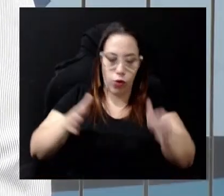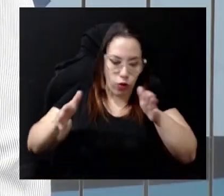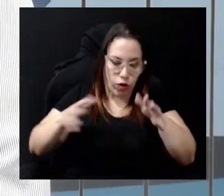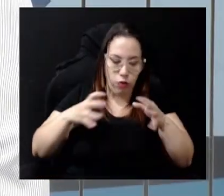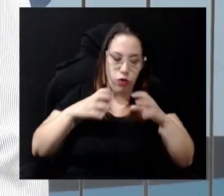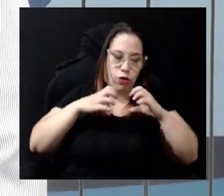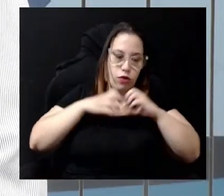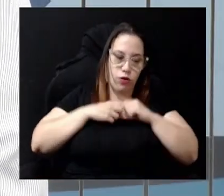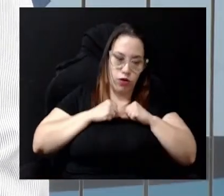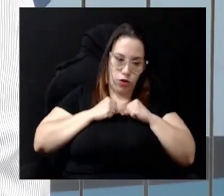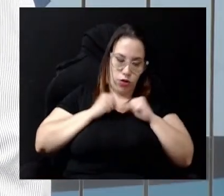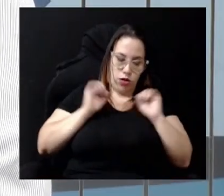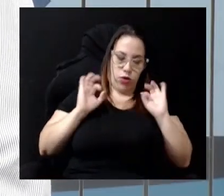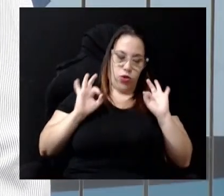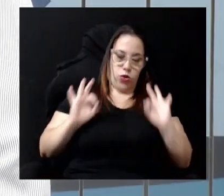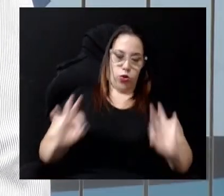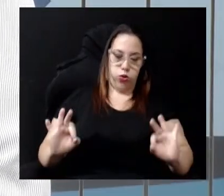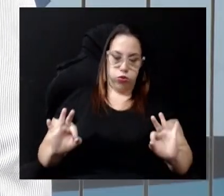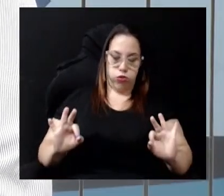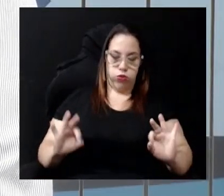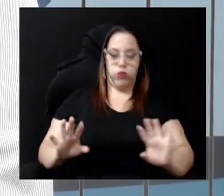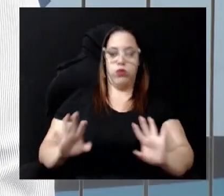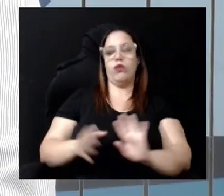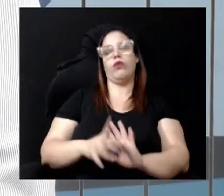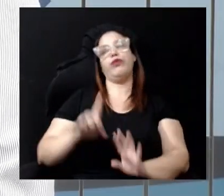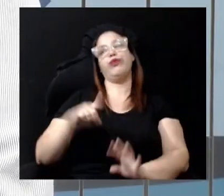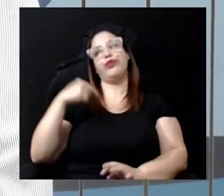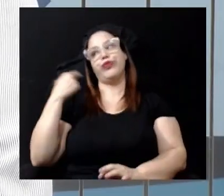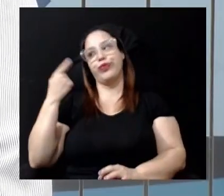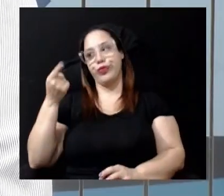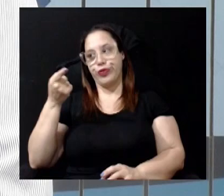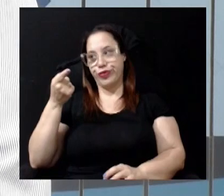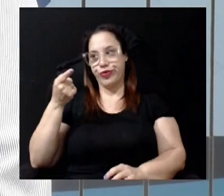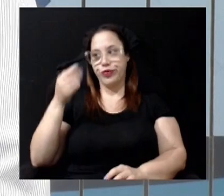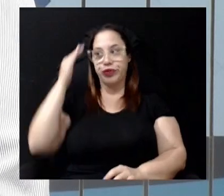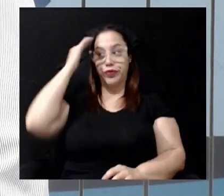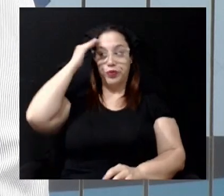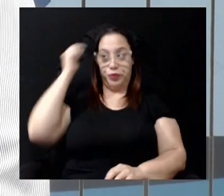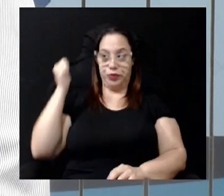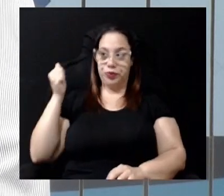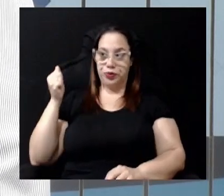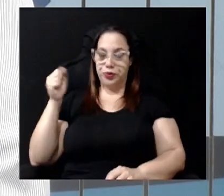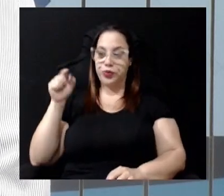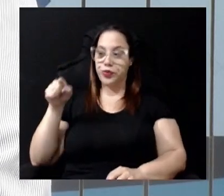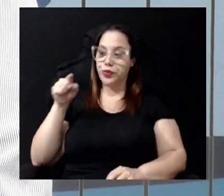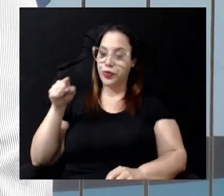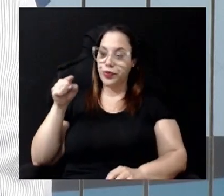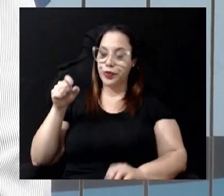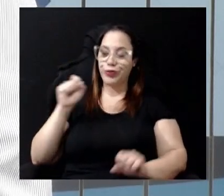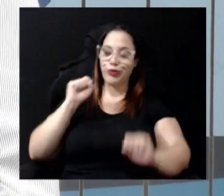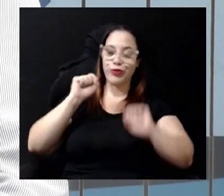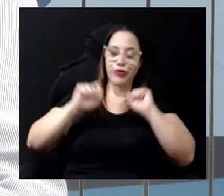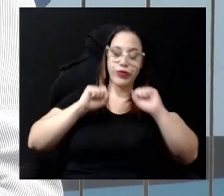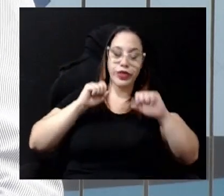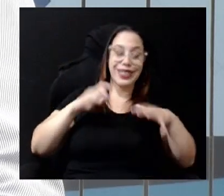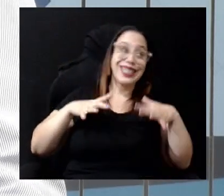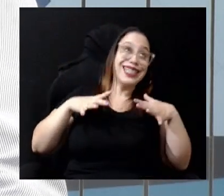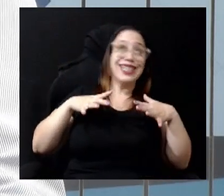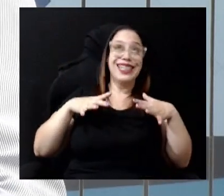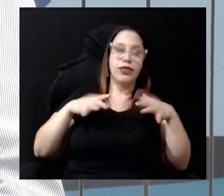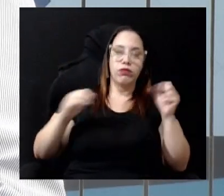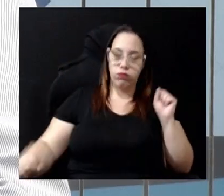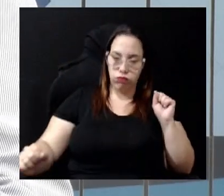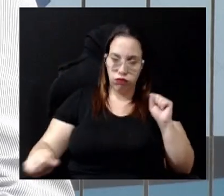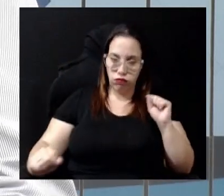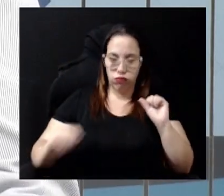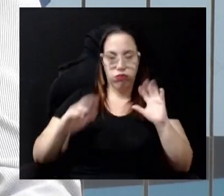parece sempre prudente. Embora a gente saiba que isso implica em ânimos, né? E, sobretudo, para um governo que está